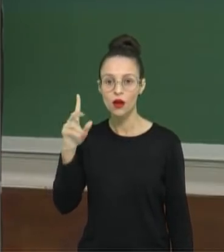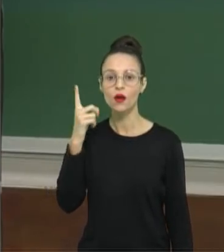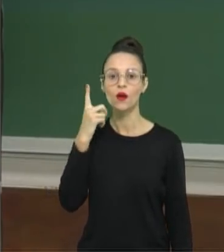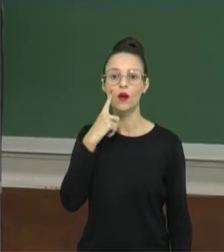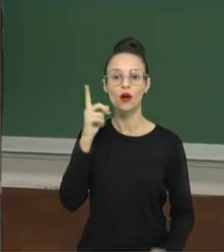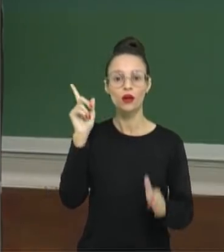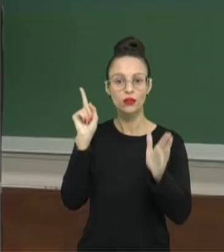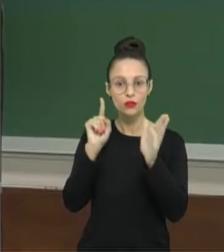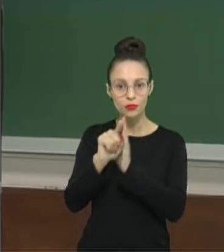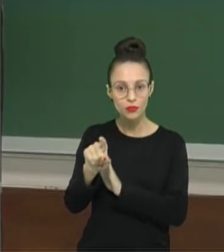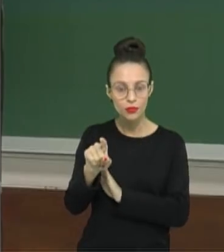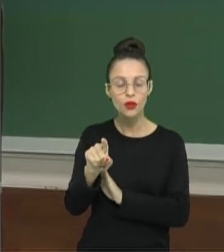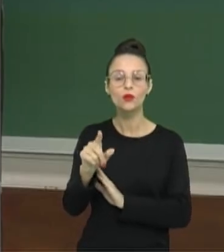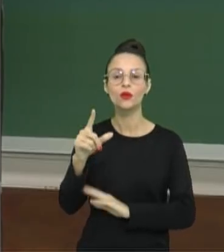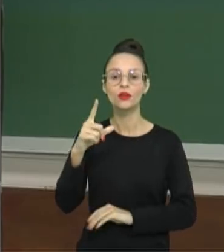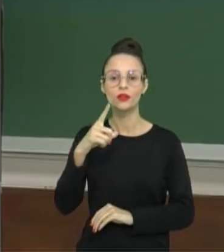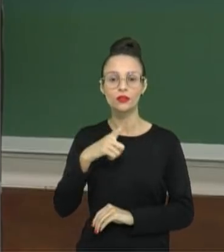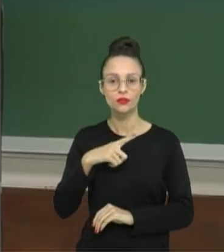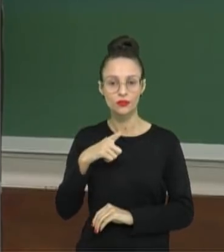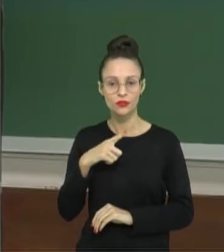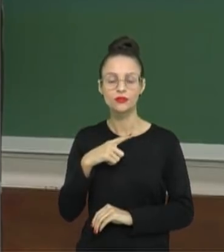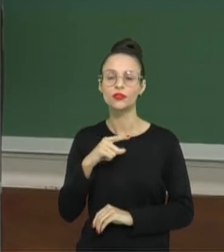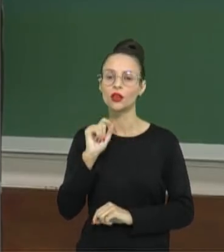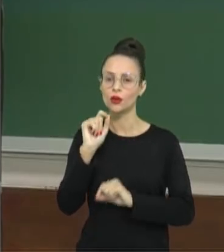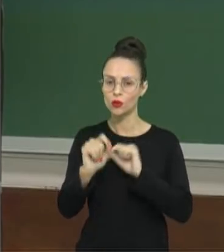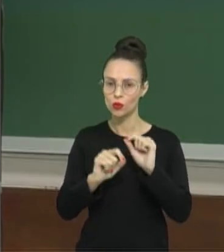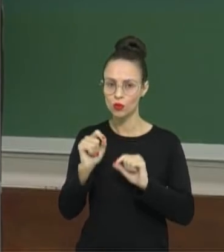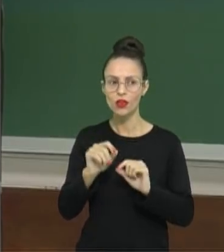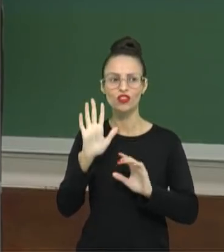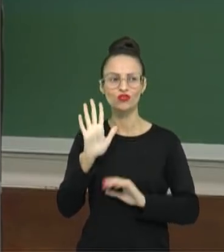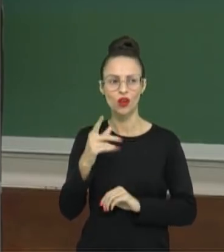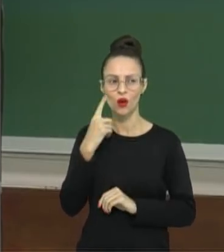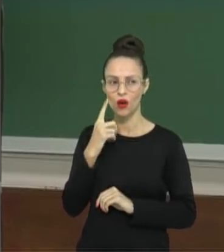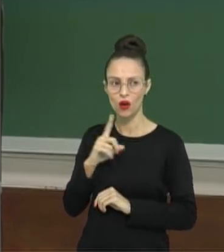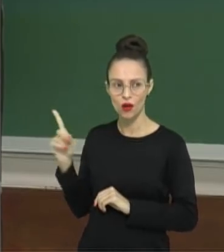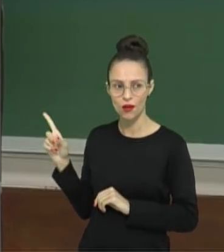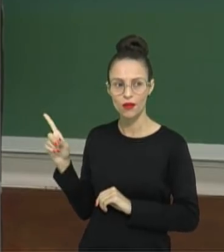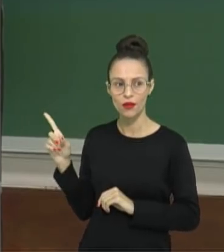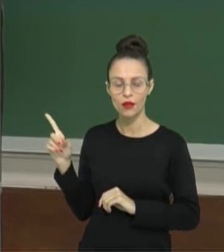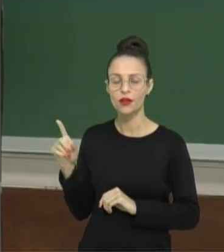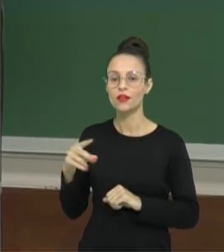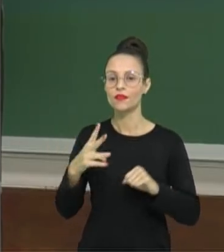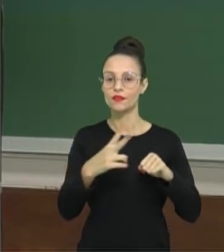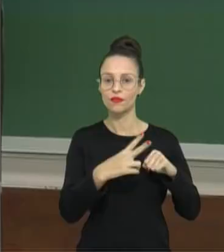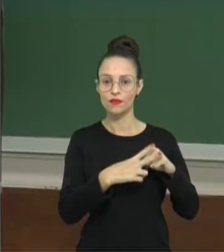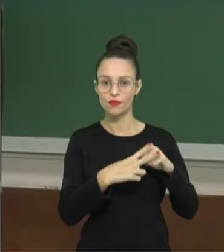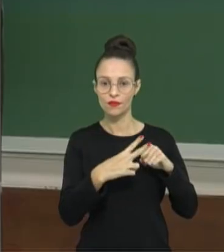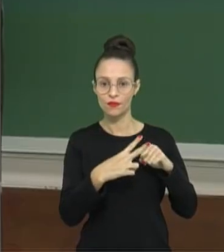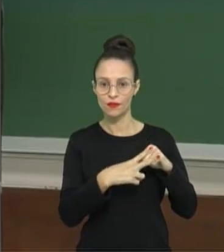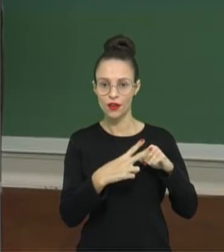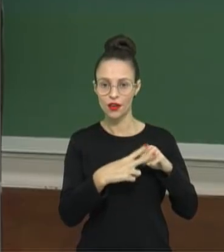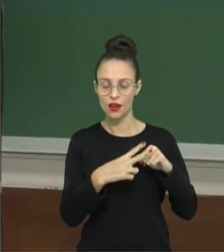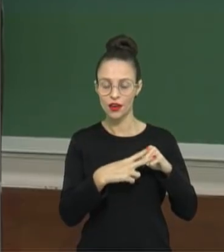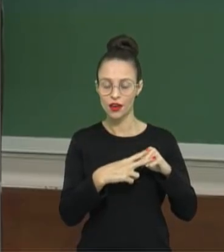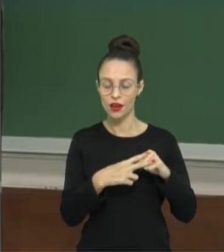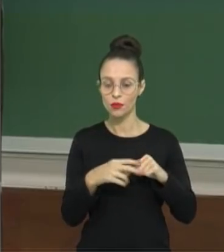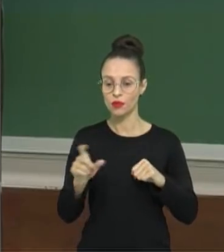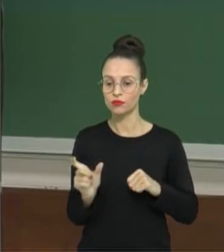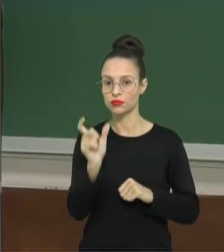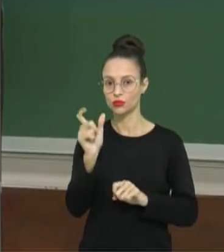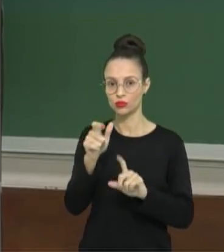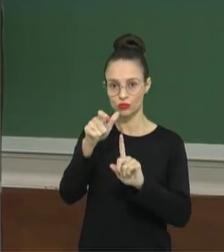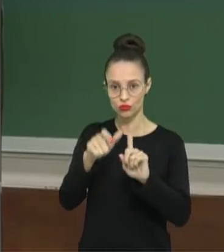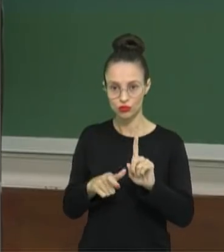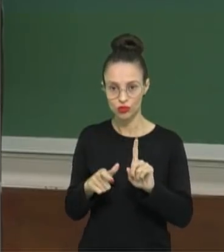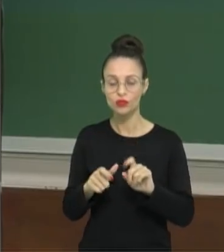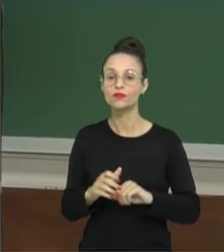essa pergunta tem uma WA question que a gente já trabalhou. E aqui o verbo antes do sujeito, kids